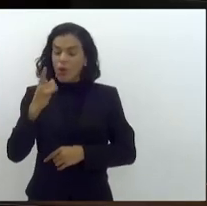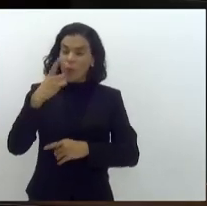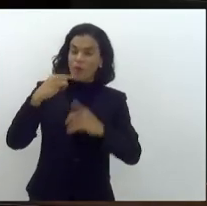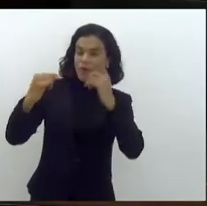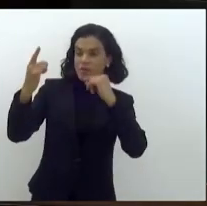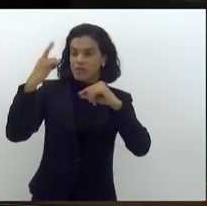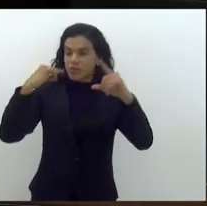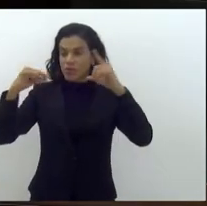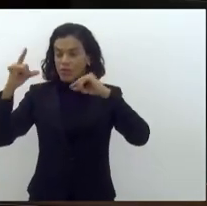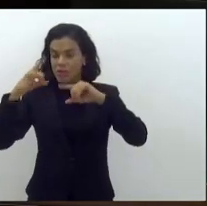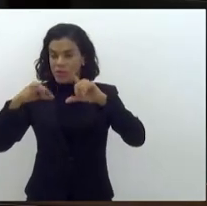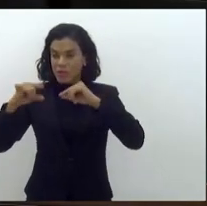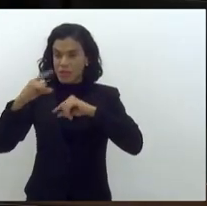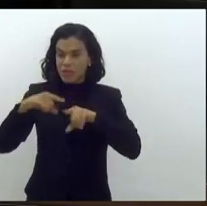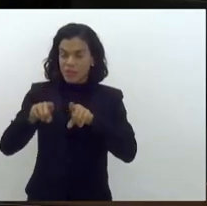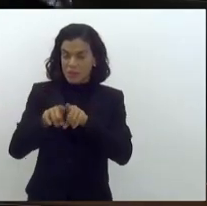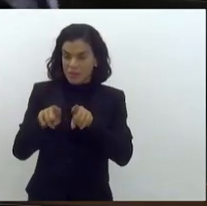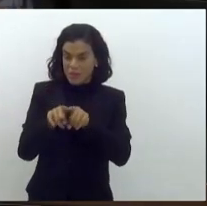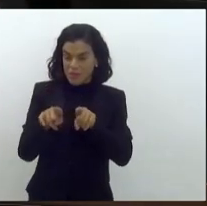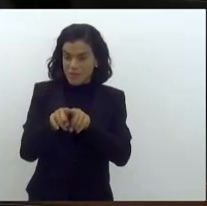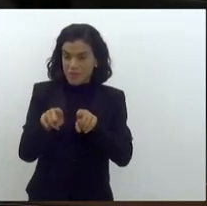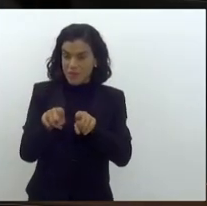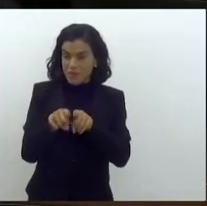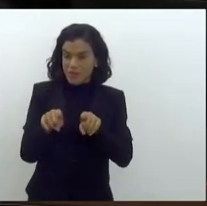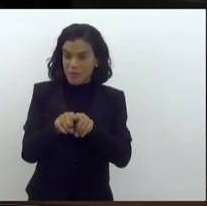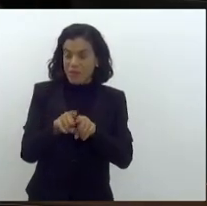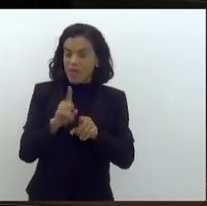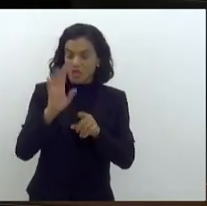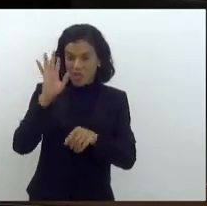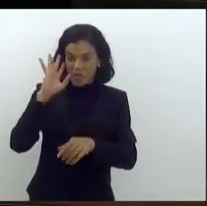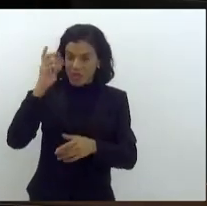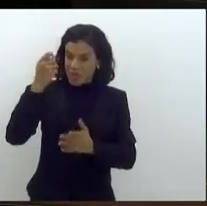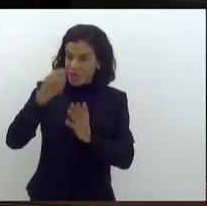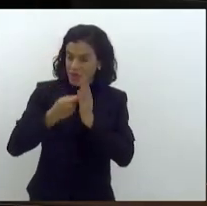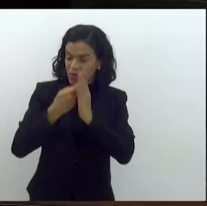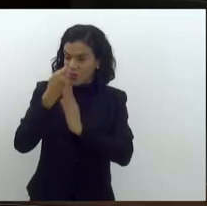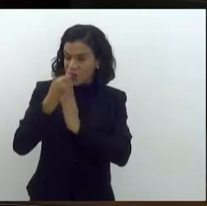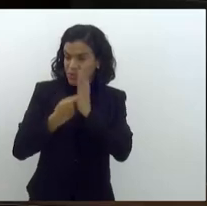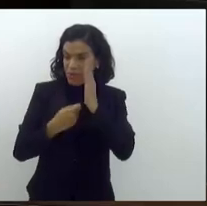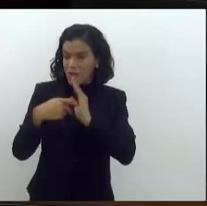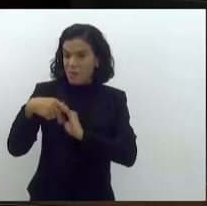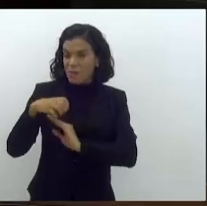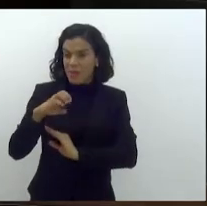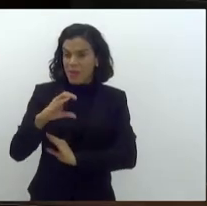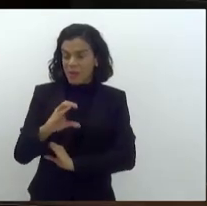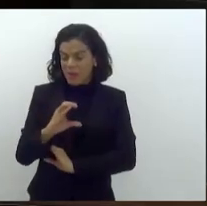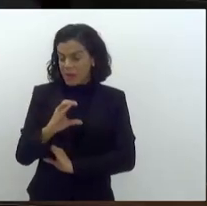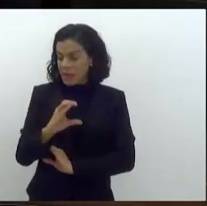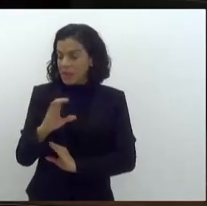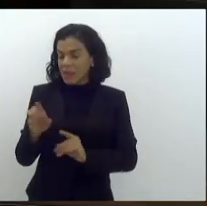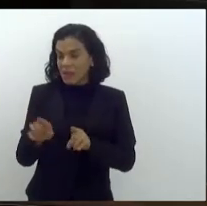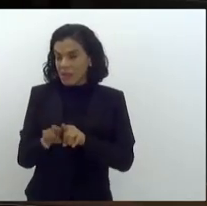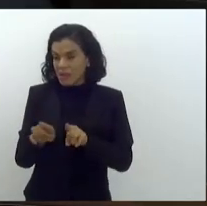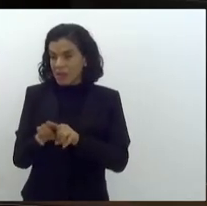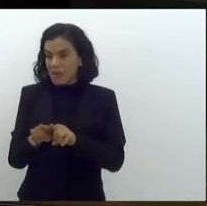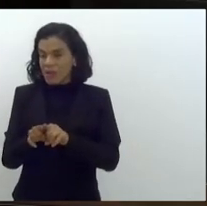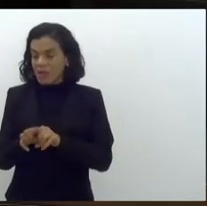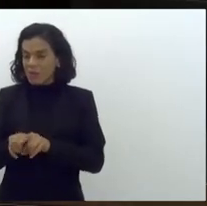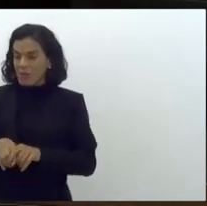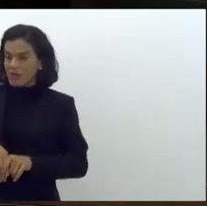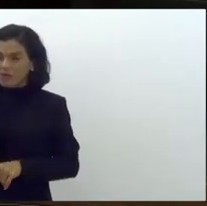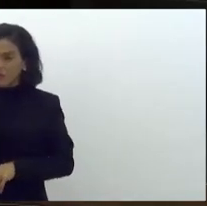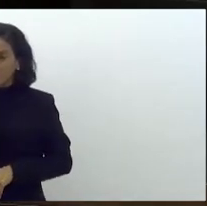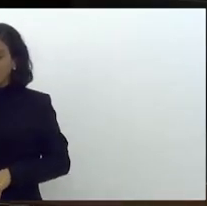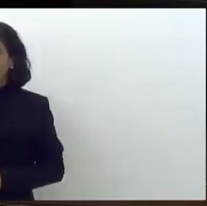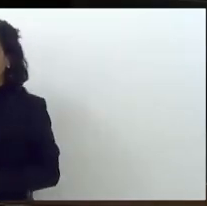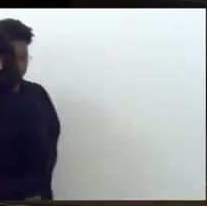escolhidas os critérios Gerais estão definidos lá na PEC mas pode ser desde alguém do setor privado até um secretário do Estado